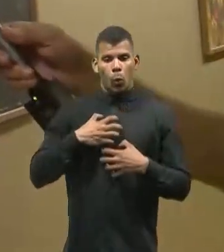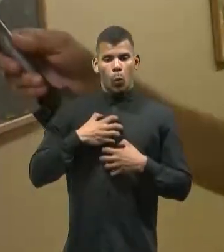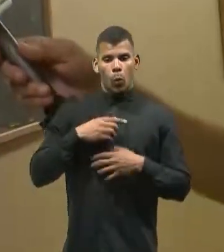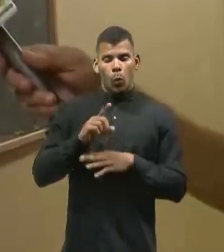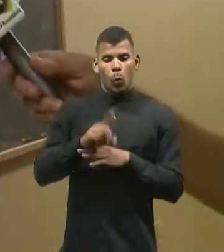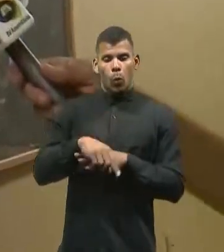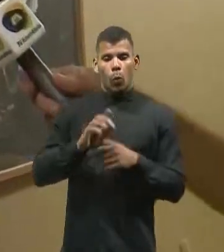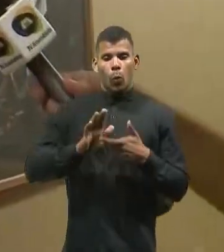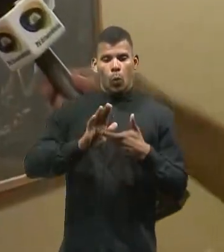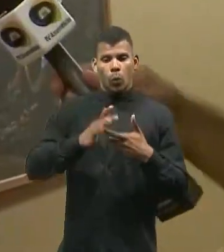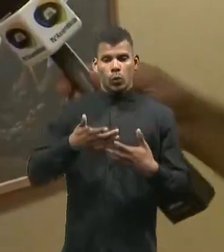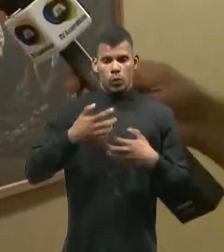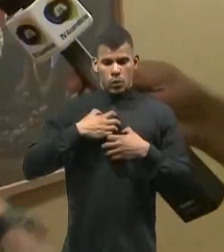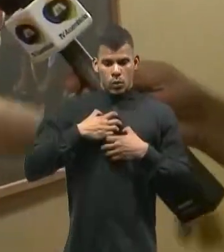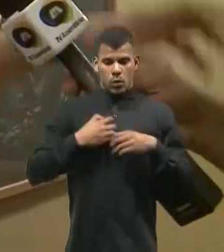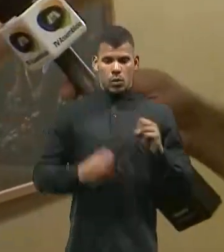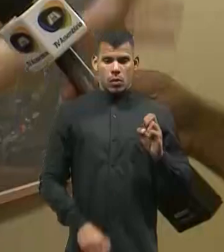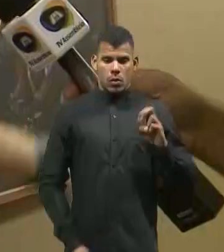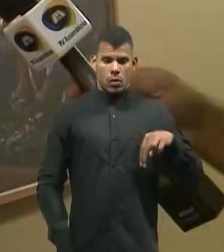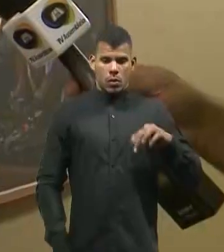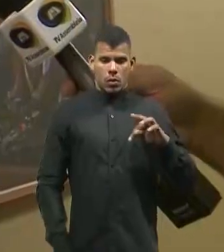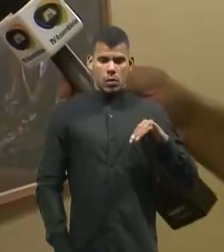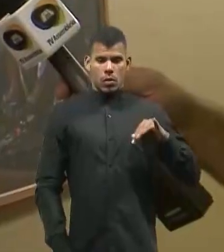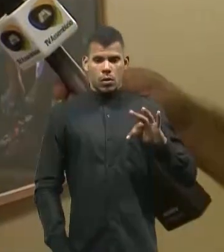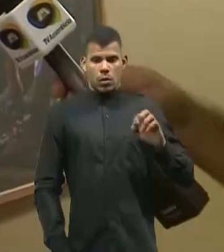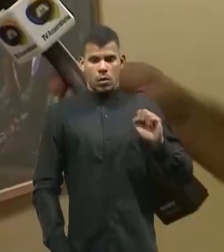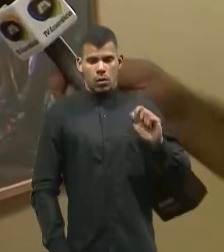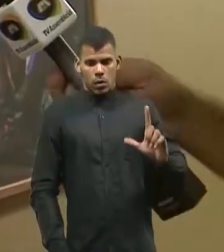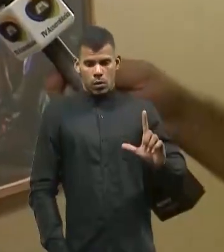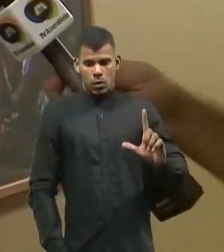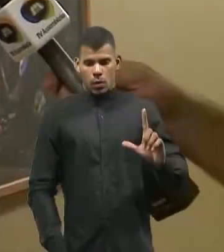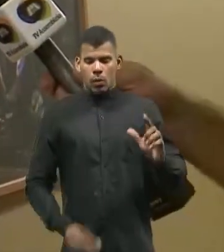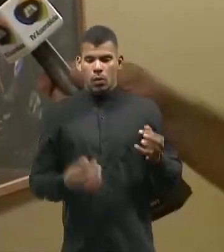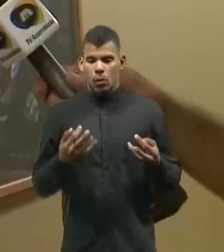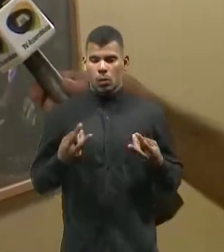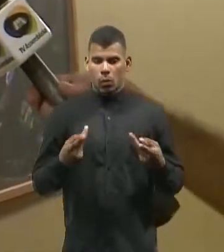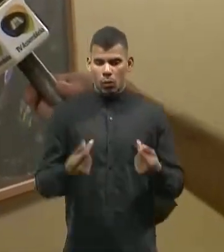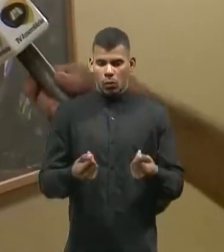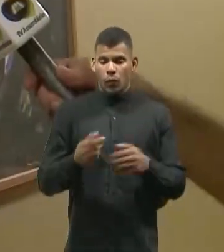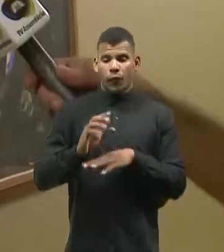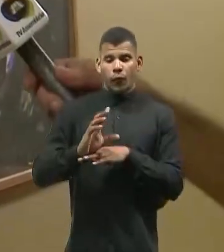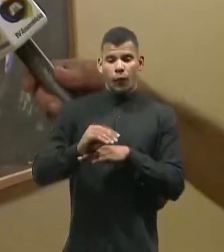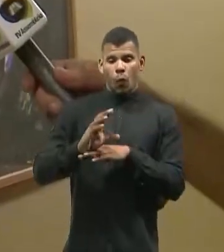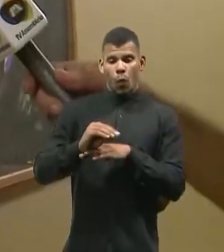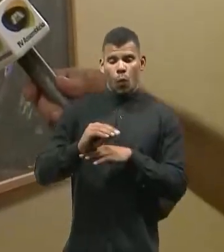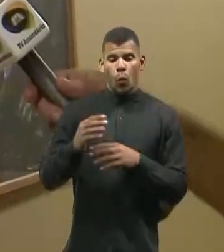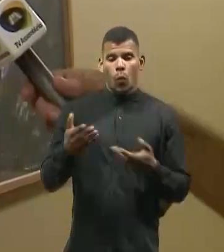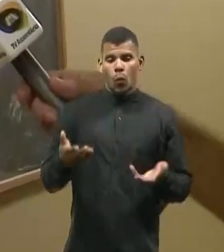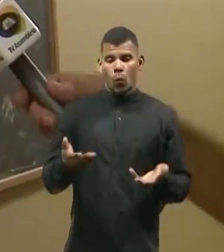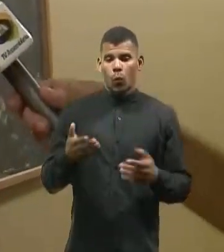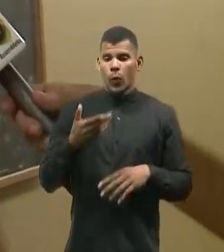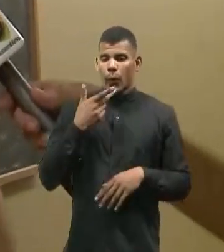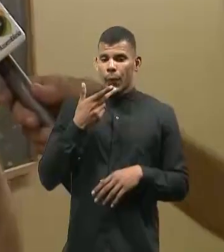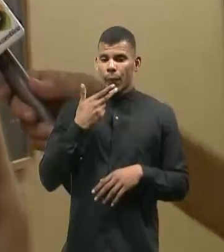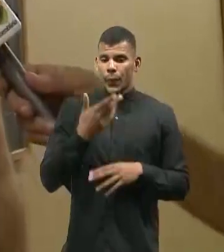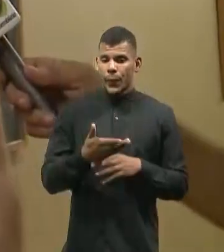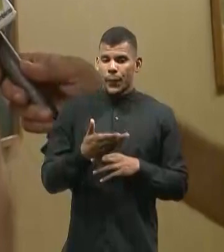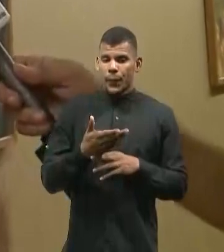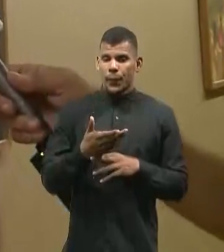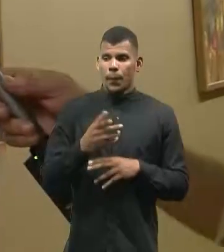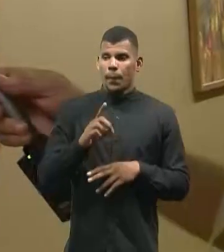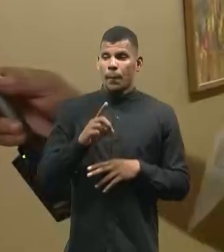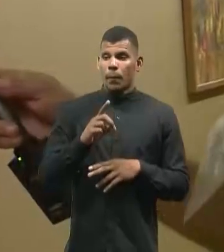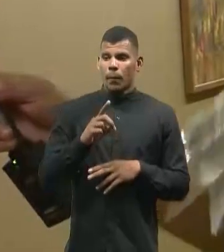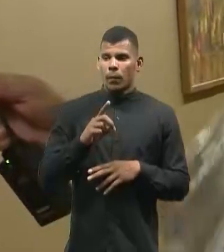uma exposição muito sentimental, que tem uma complexidade imensa. E, para mim, a fotografia, completando um pouco do que o Diógenes falou,